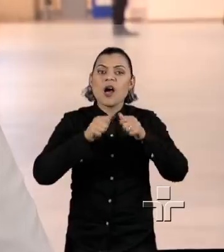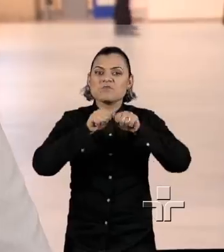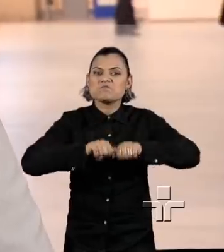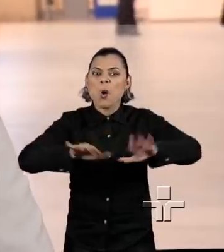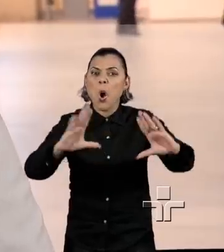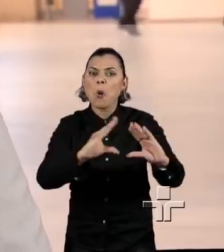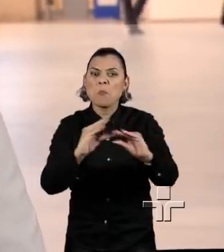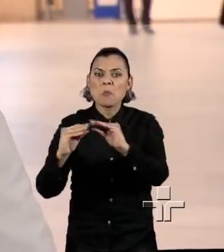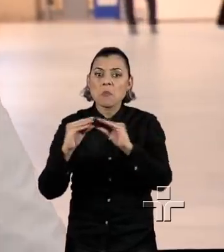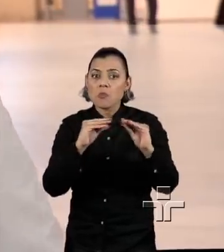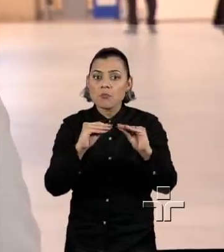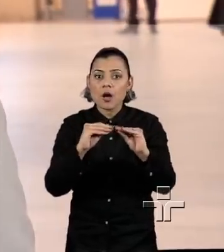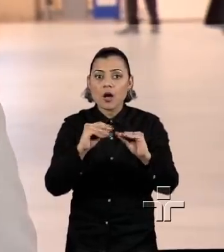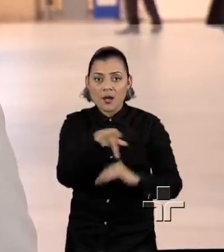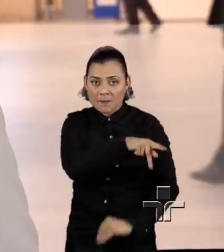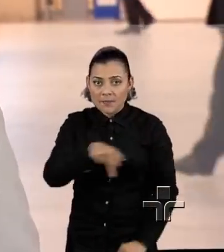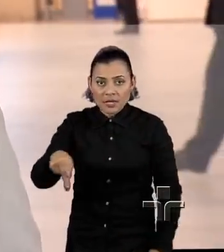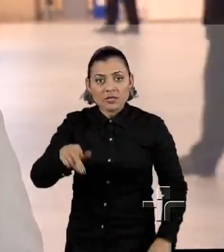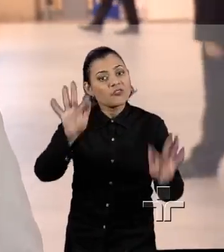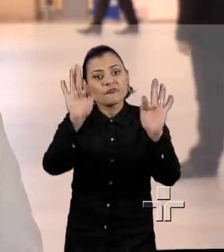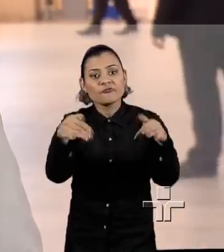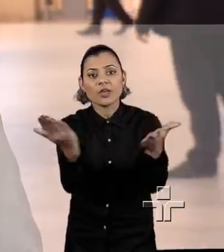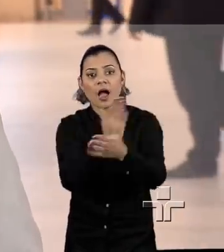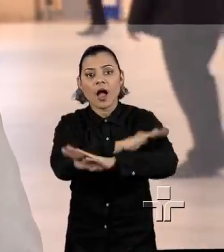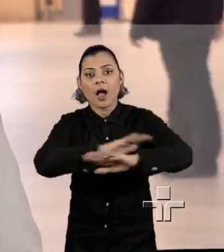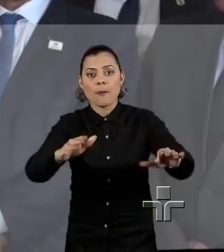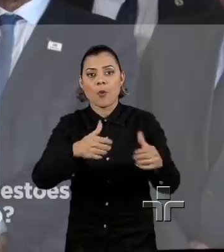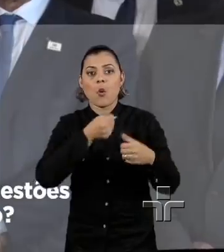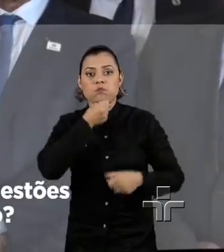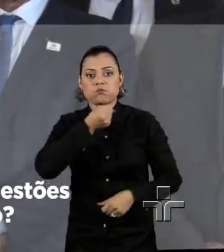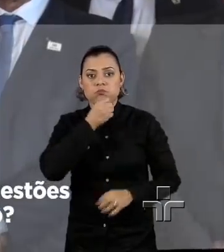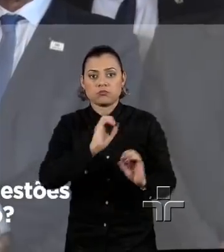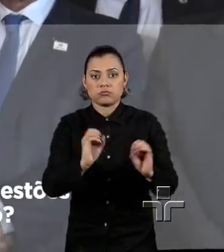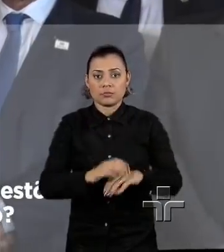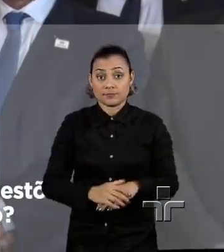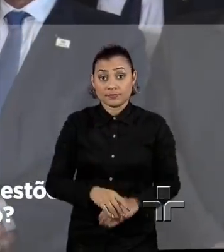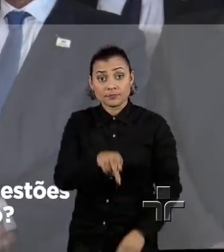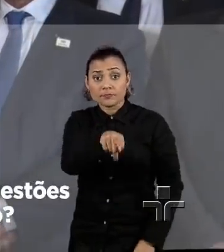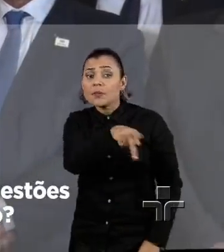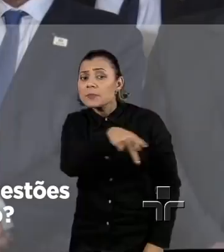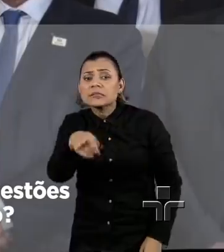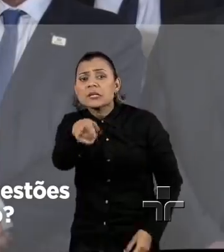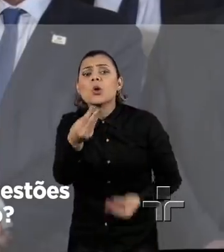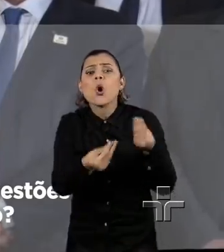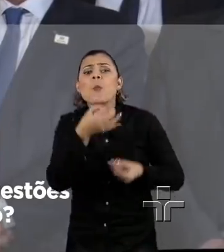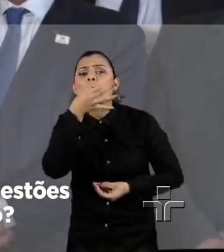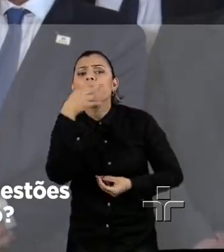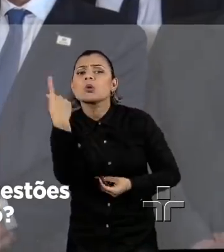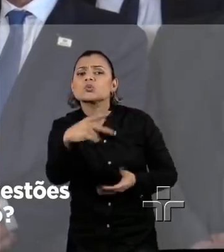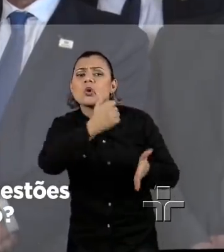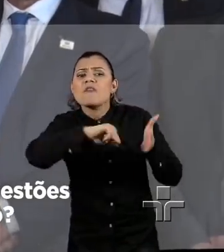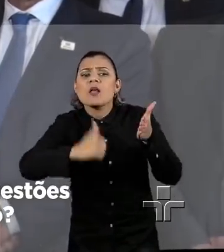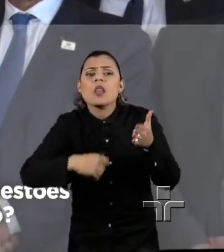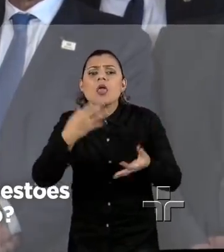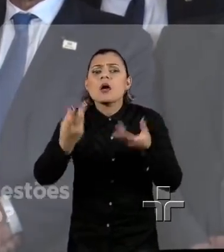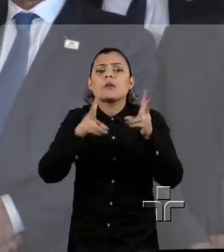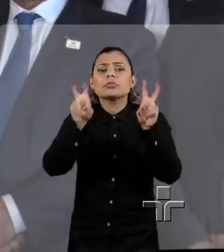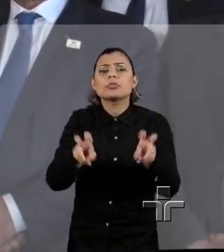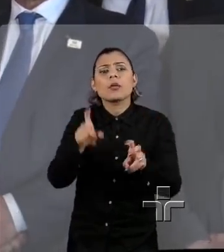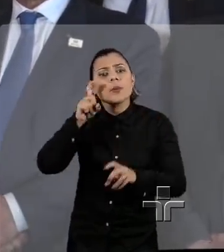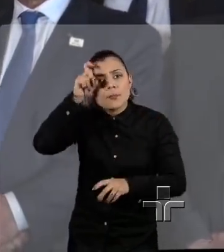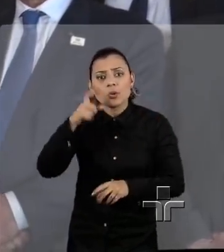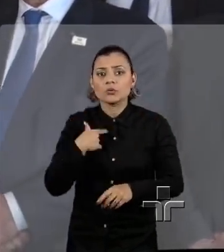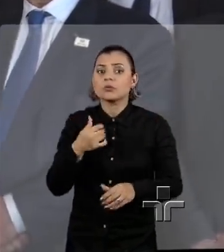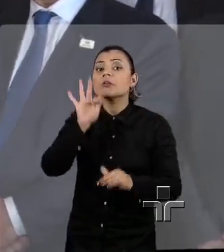das mensagens, o presidente encerrou a coletiva. Presidente, como é que o senhor avaliou as questões envolvendo o ministro Sérgio Moro?